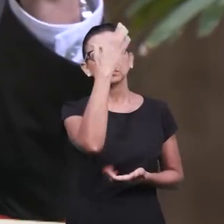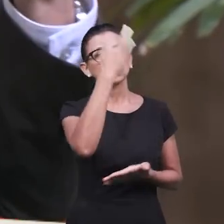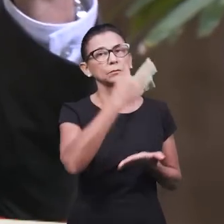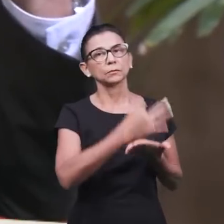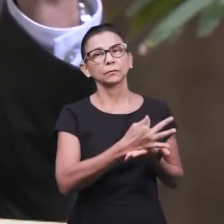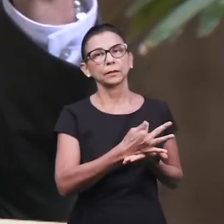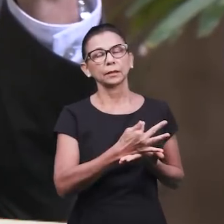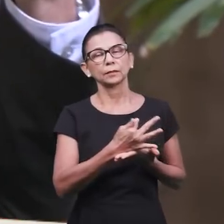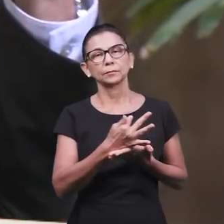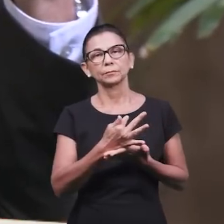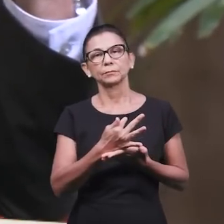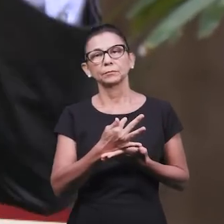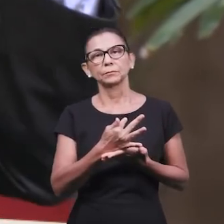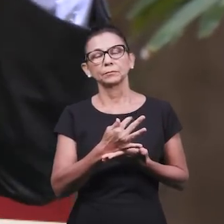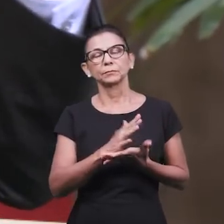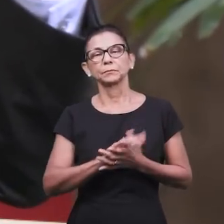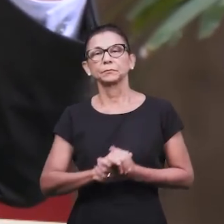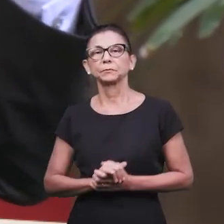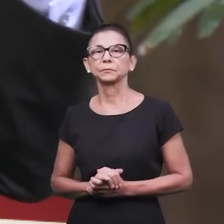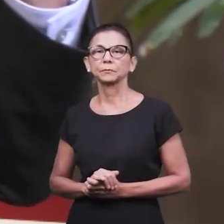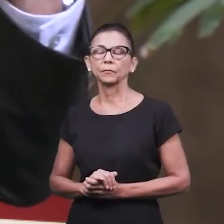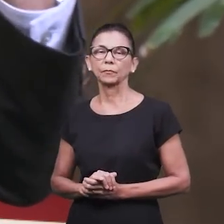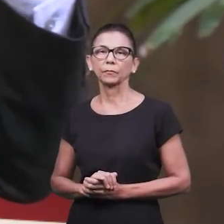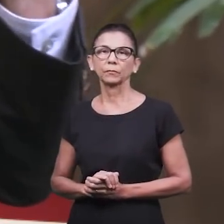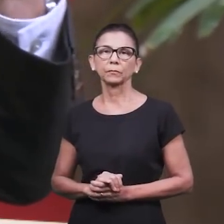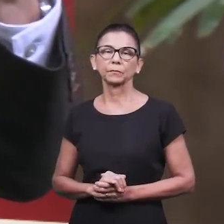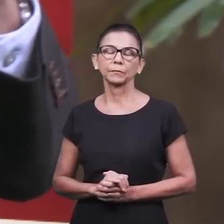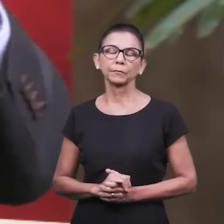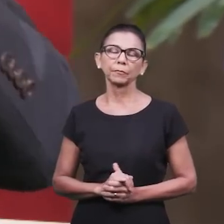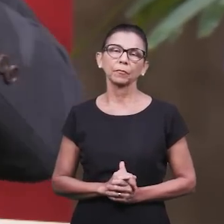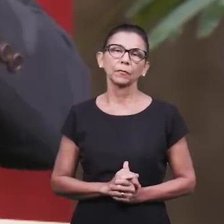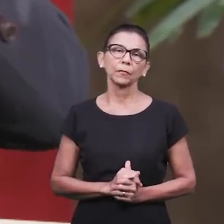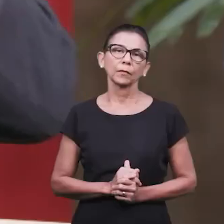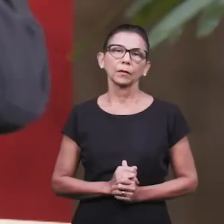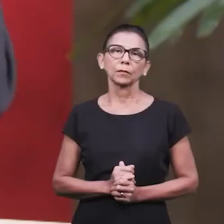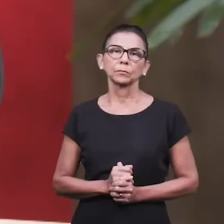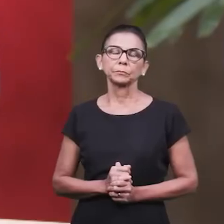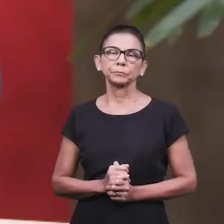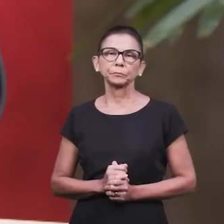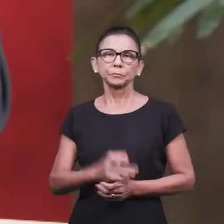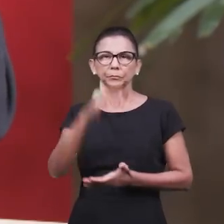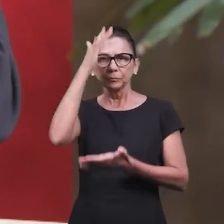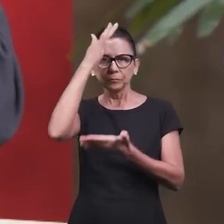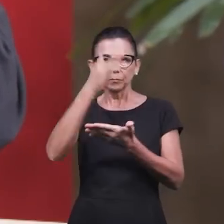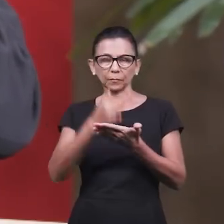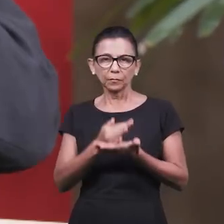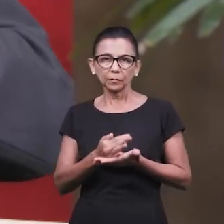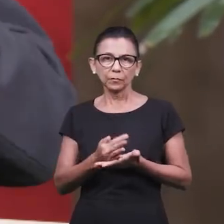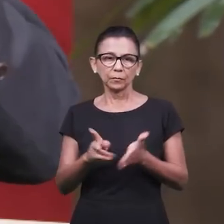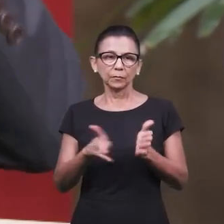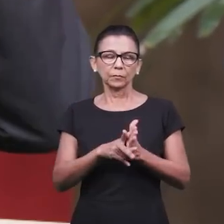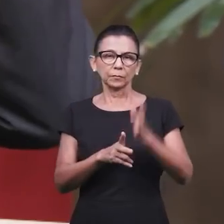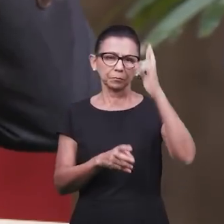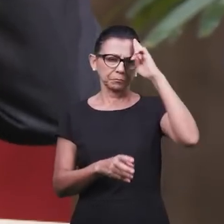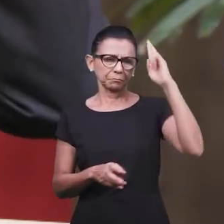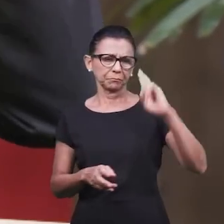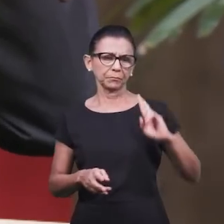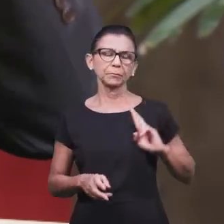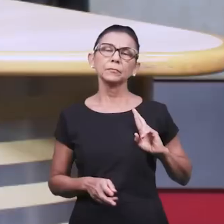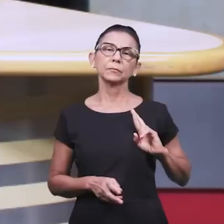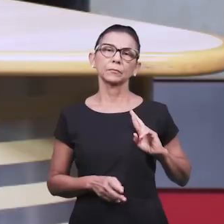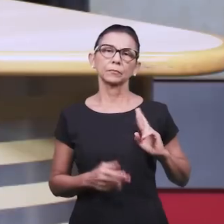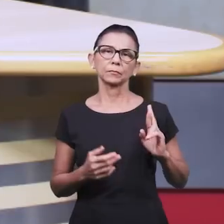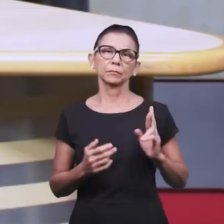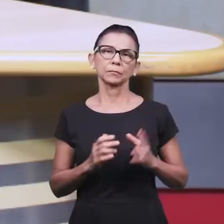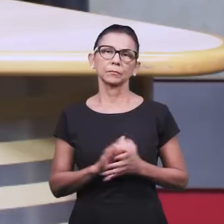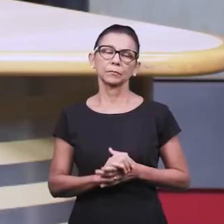fé. Por quê? Porque essa fé da razão, entendeu? Daquilo que ele imagina.